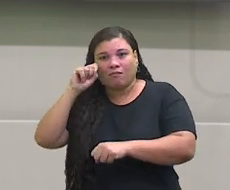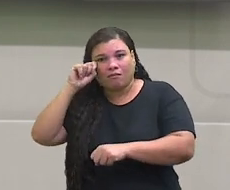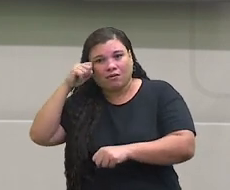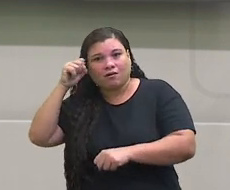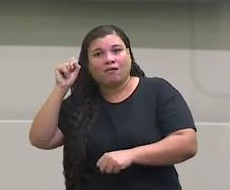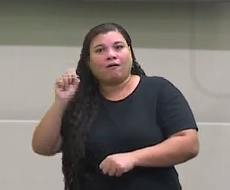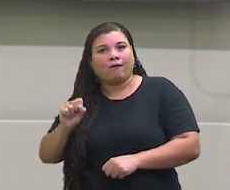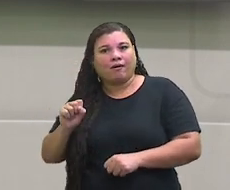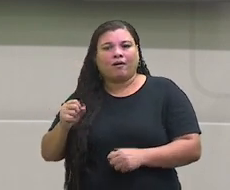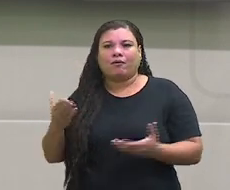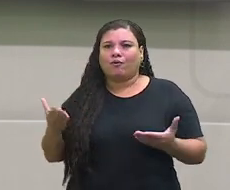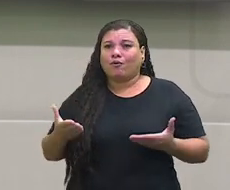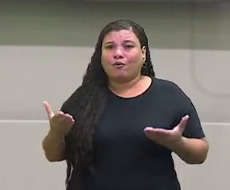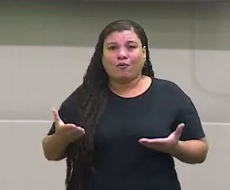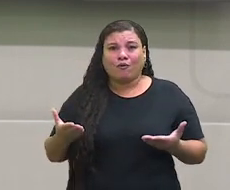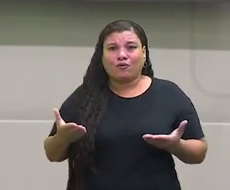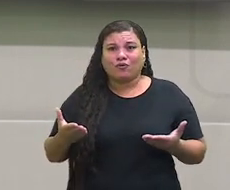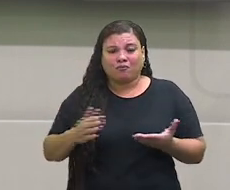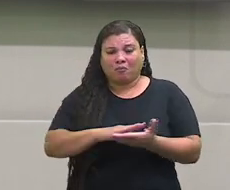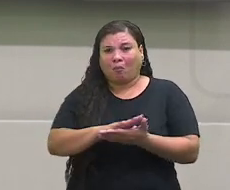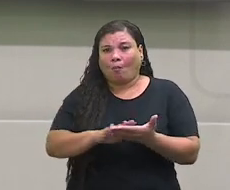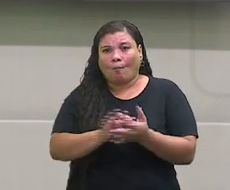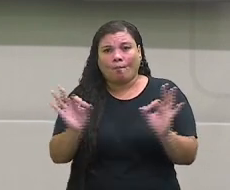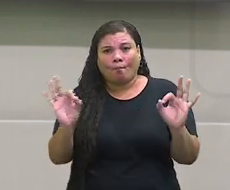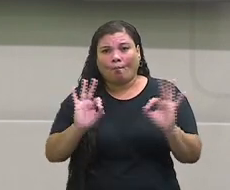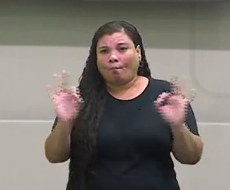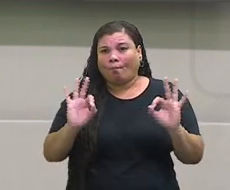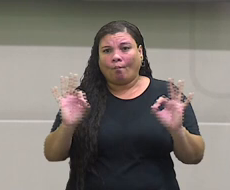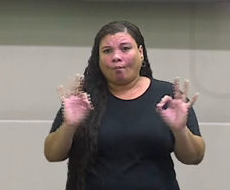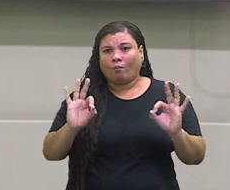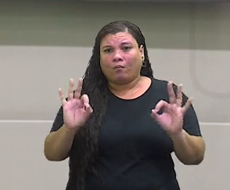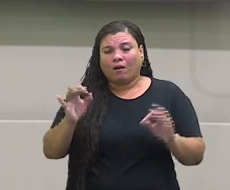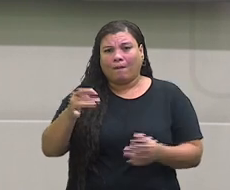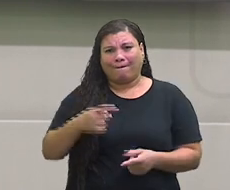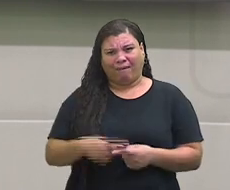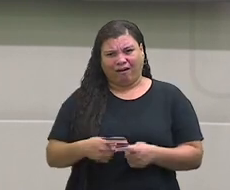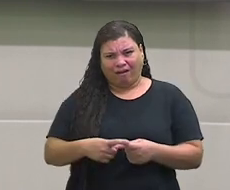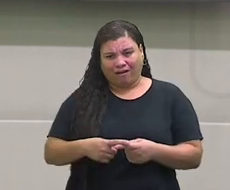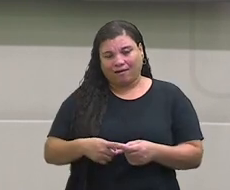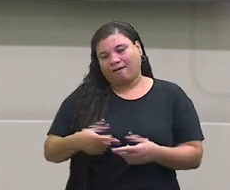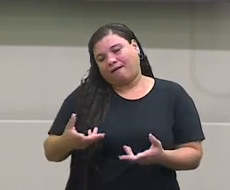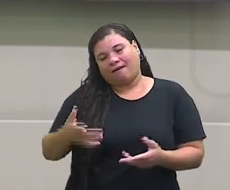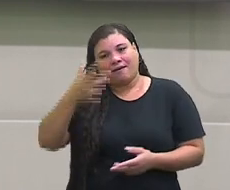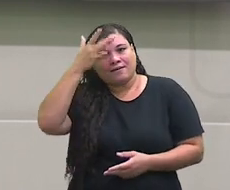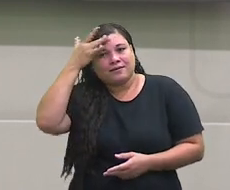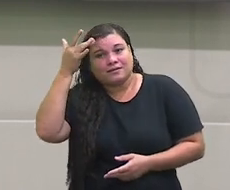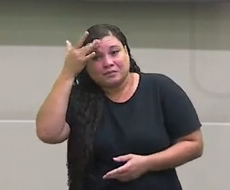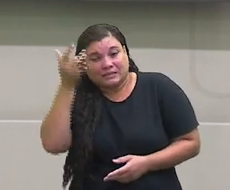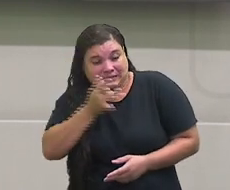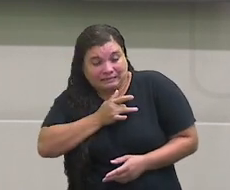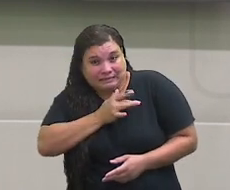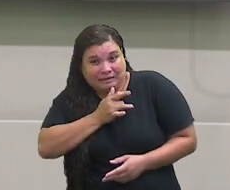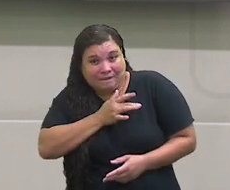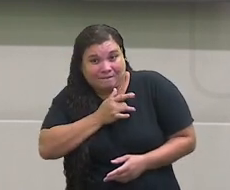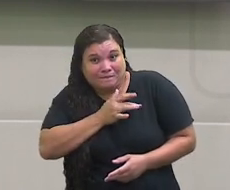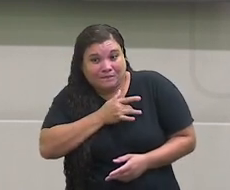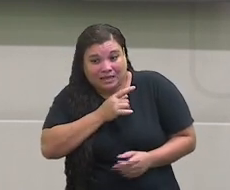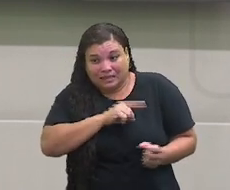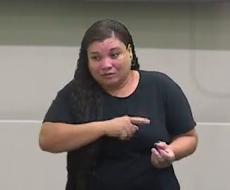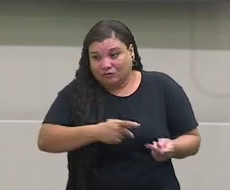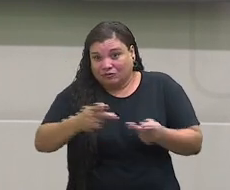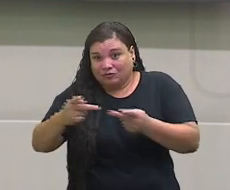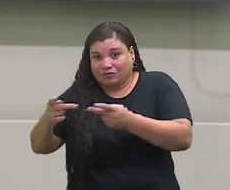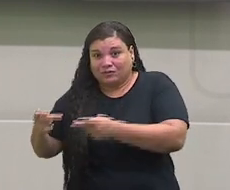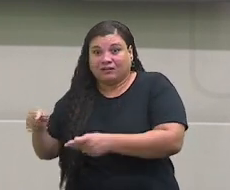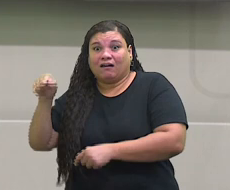habitantes. Hoje está completamente abandonada. Isso se deve ao medo que as pessoas têm de se